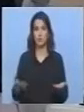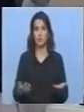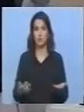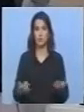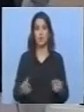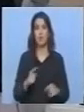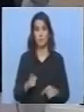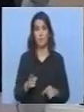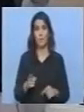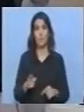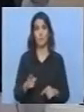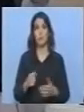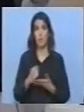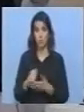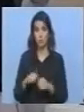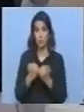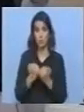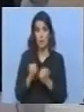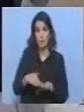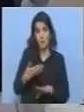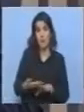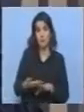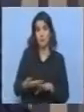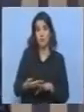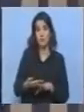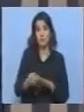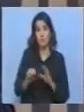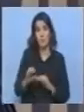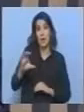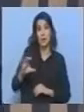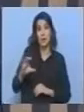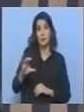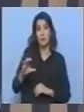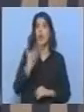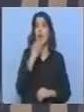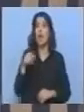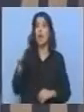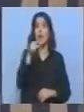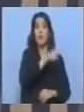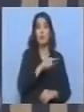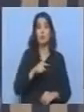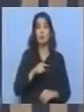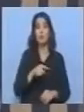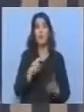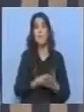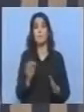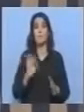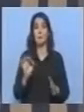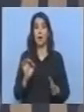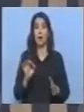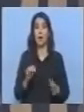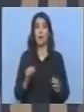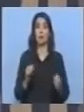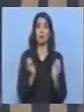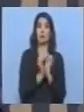Seria reforçar a ação social mais um pouco e, portanto, alargar o número de indivíduos que não pagariam propina via a ação